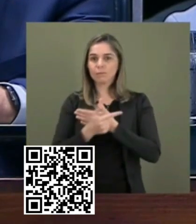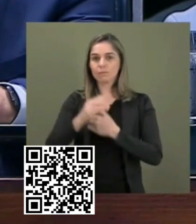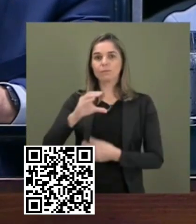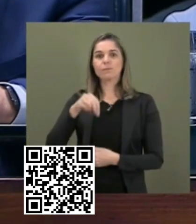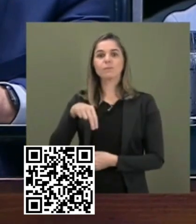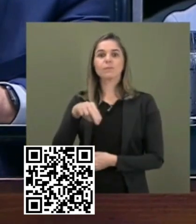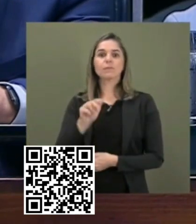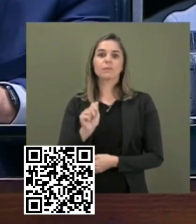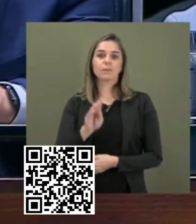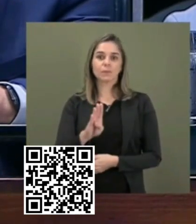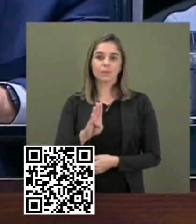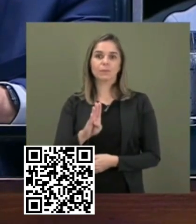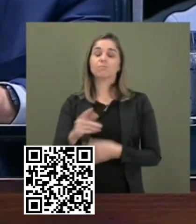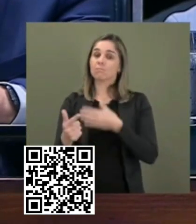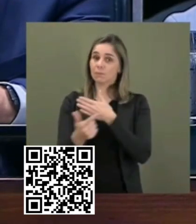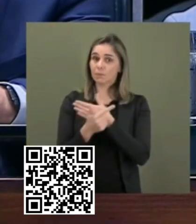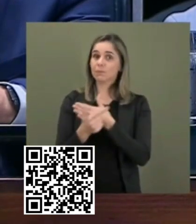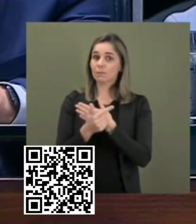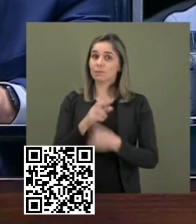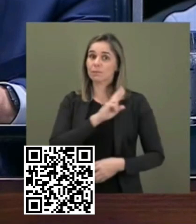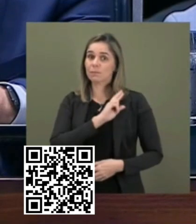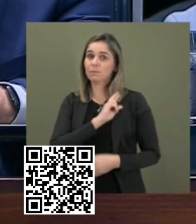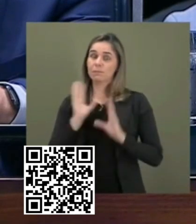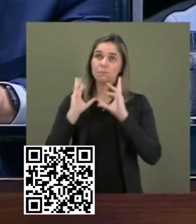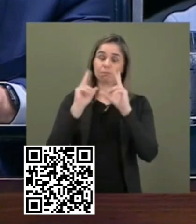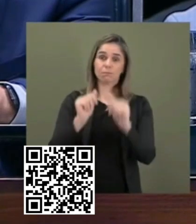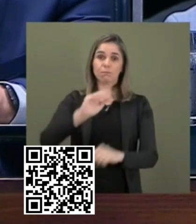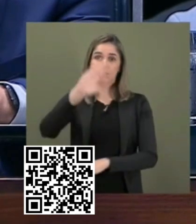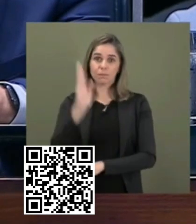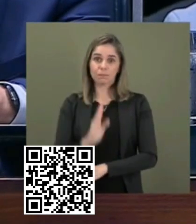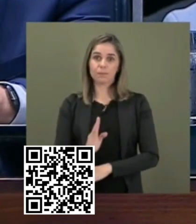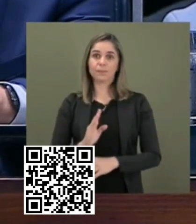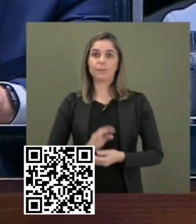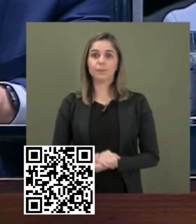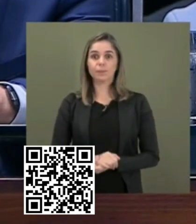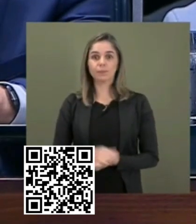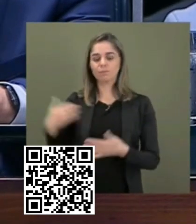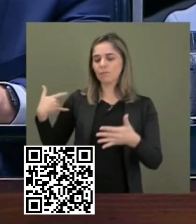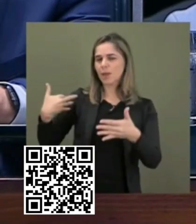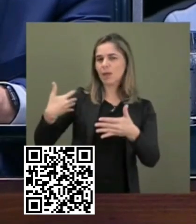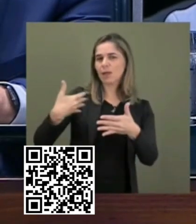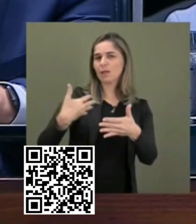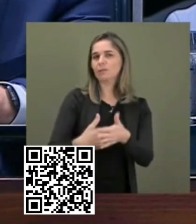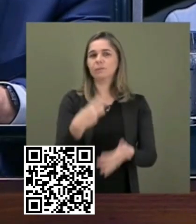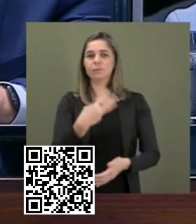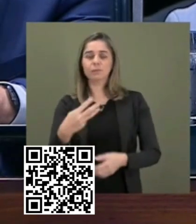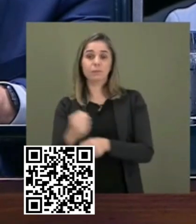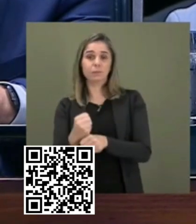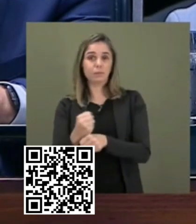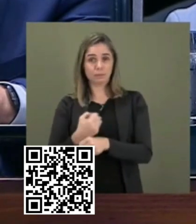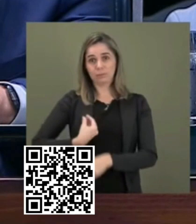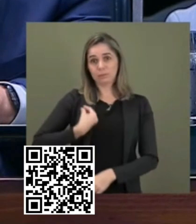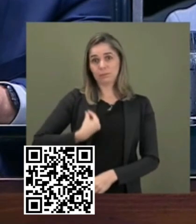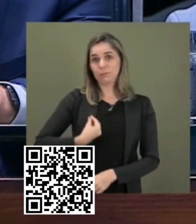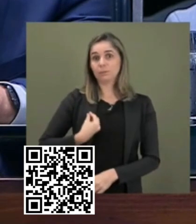CONAB, papel que exerce em todo o país. Ao longo dos 33 anos de sua existência,